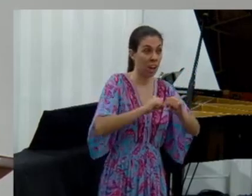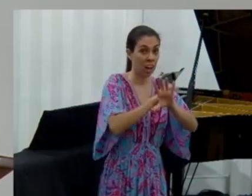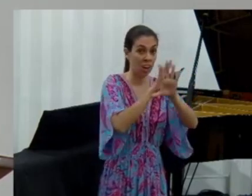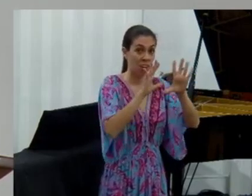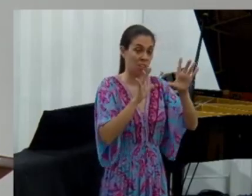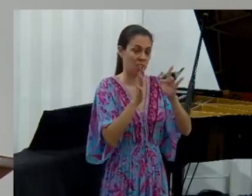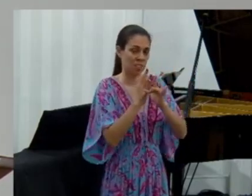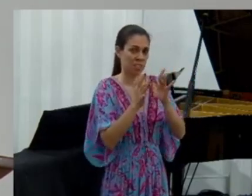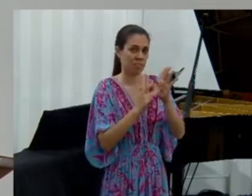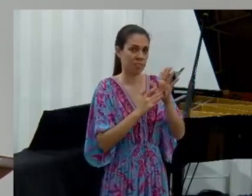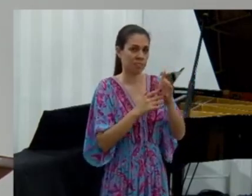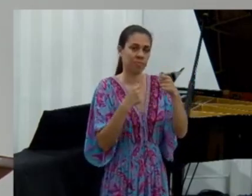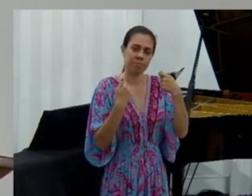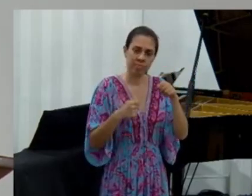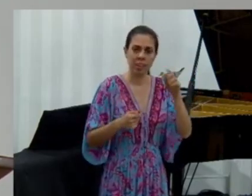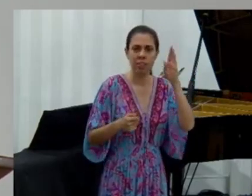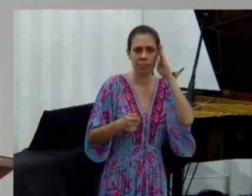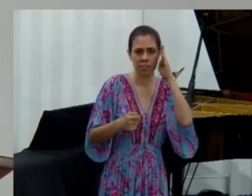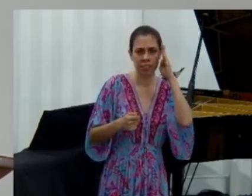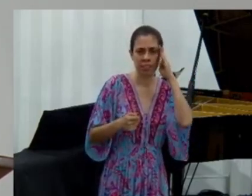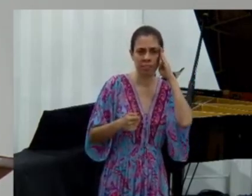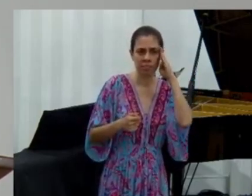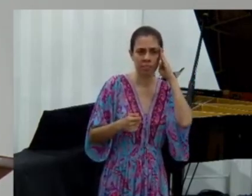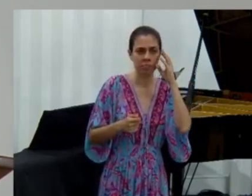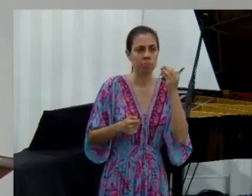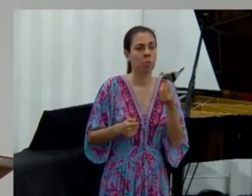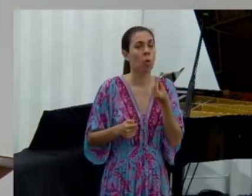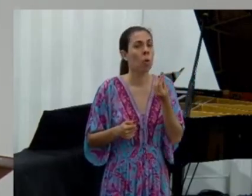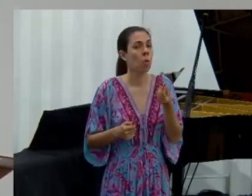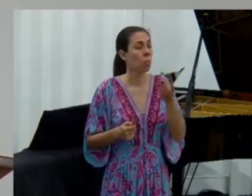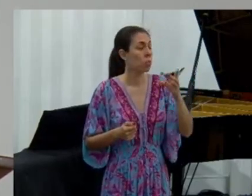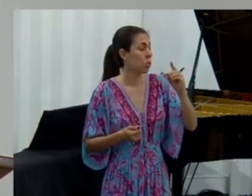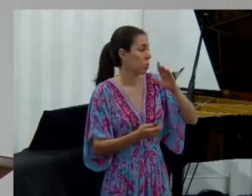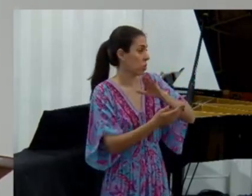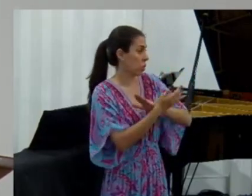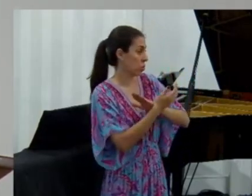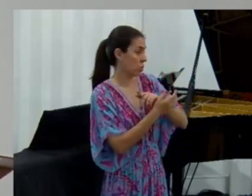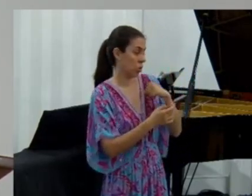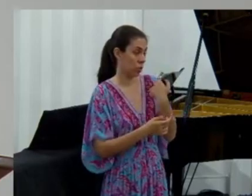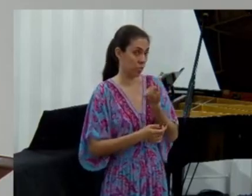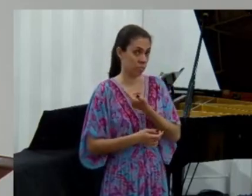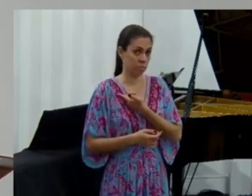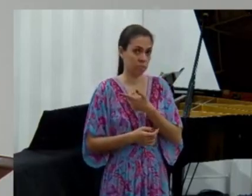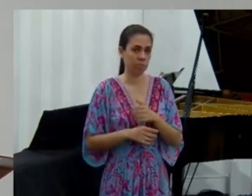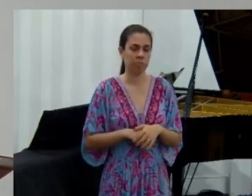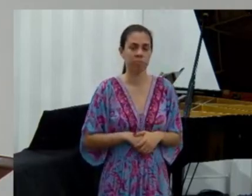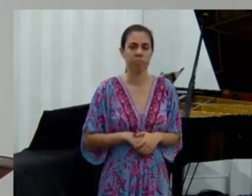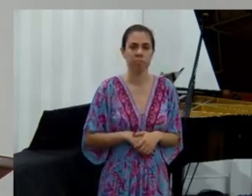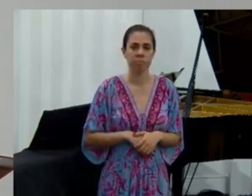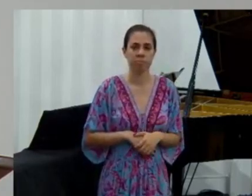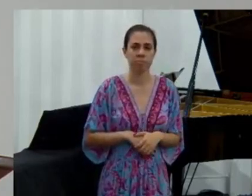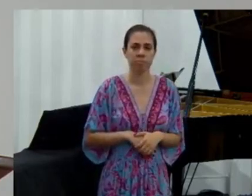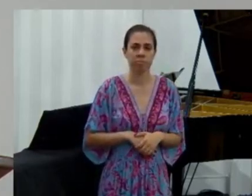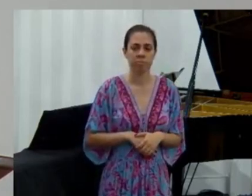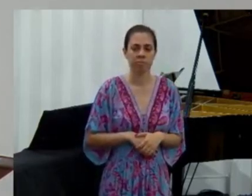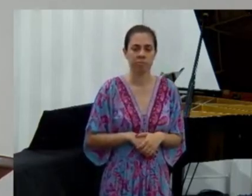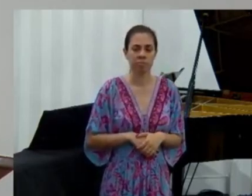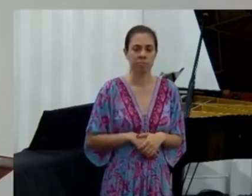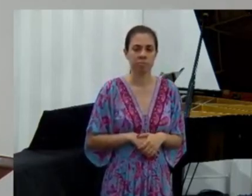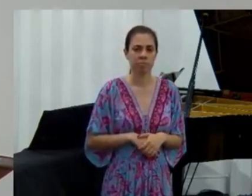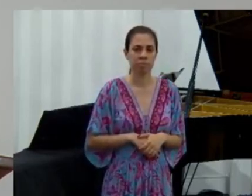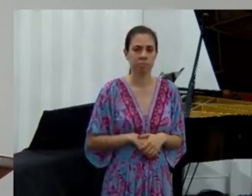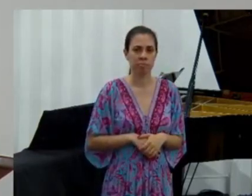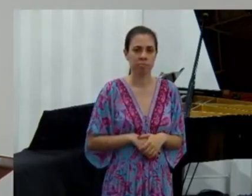Nós precisamos entender como Deus nos ajuda a fazer isso. E é por meio de Cristo Jesus. E por que Deus nos ajuda a fazer